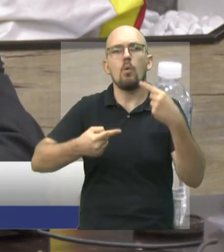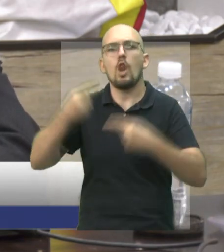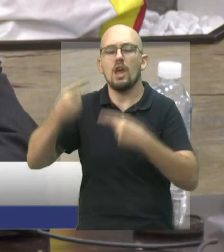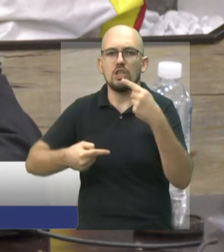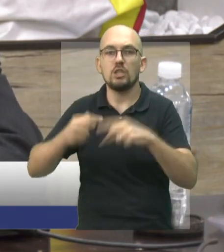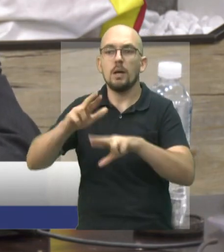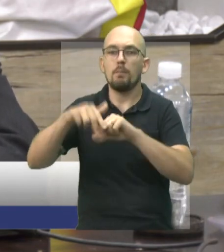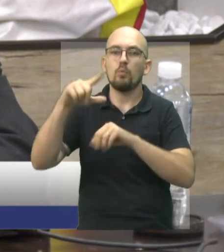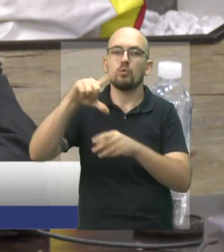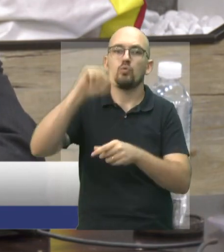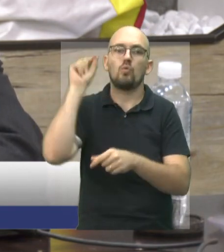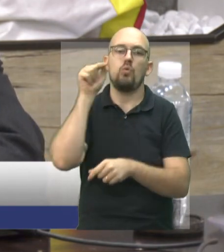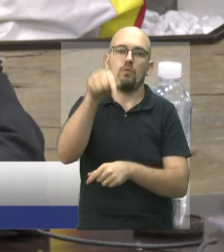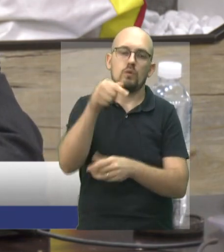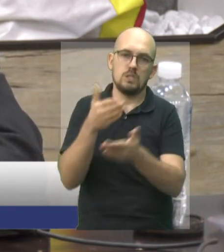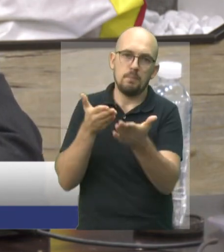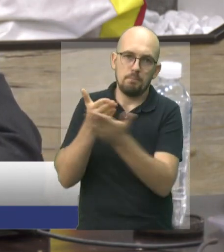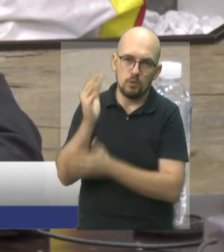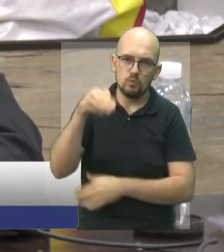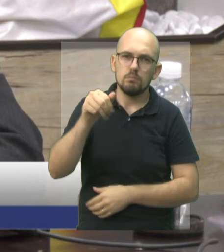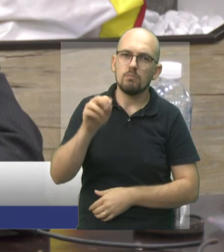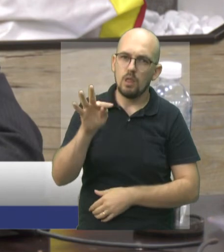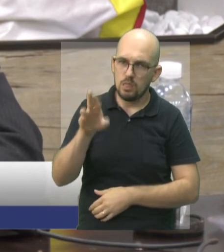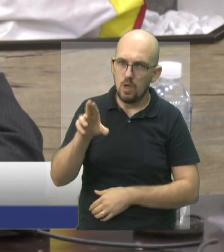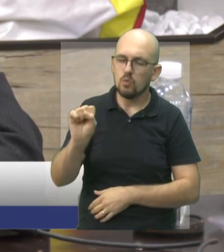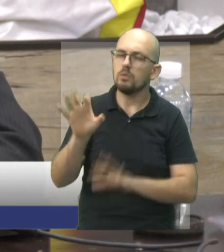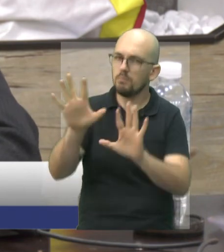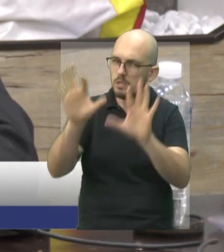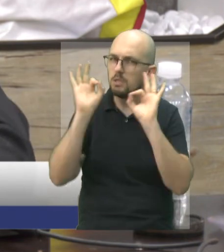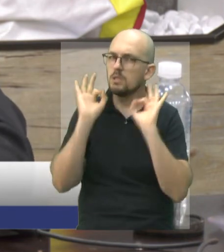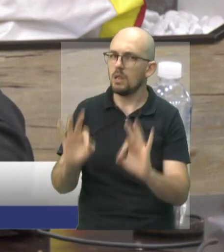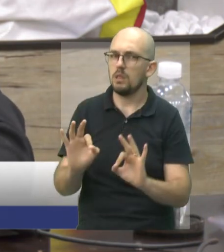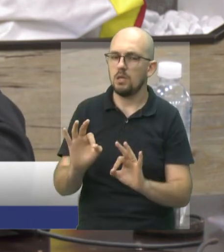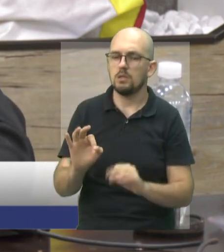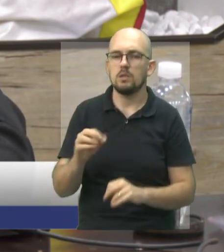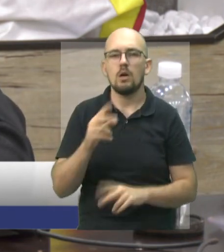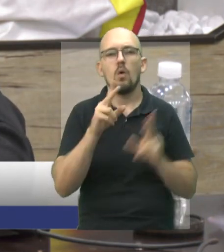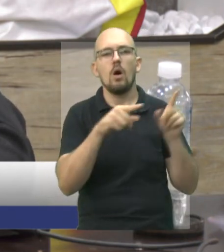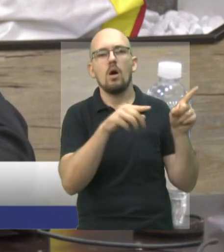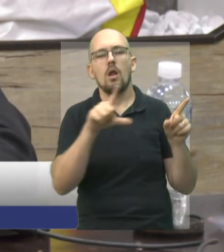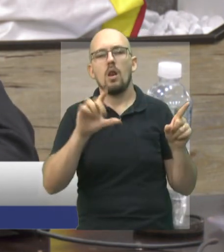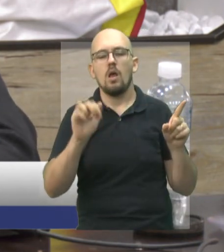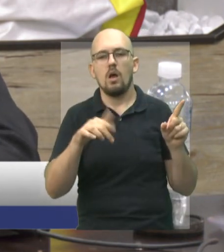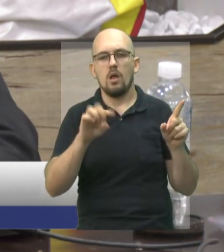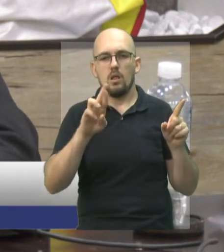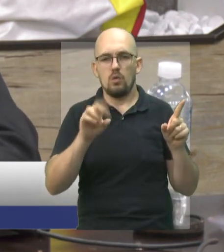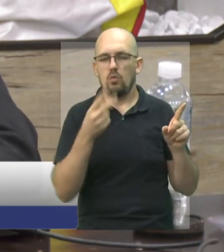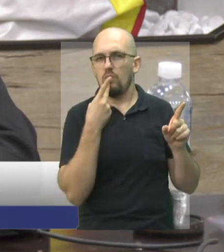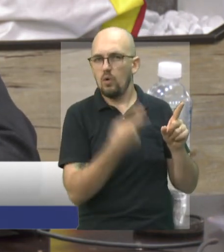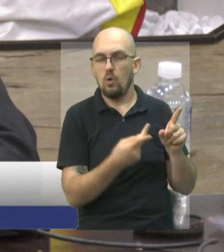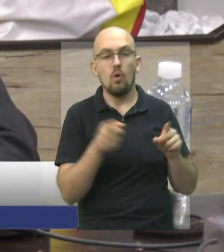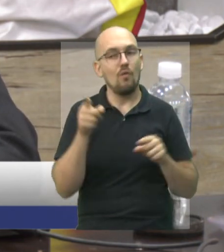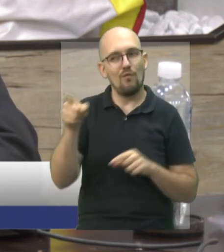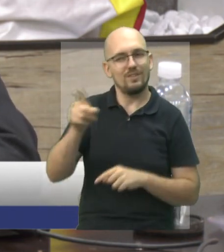que elegeram você. E tenho certeza, como disse também o Leandro Passos, que você